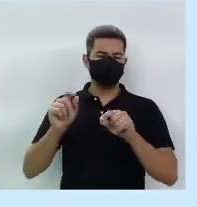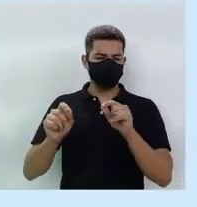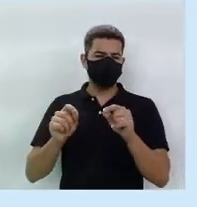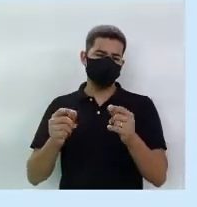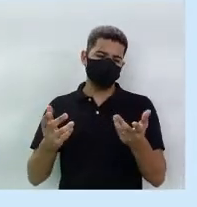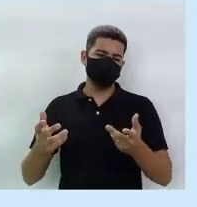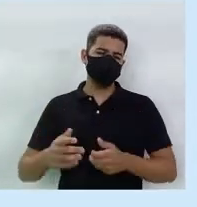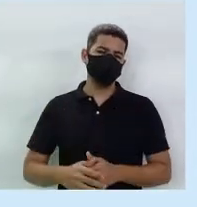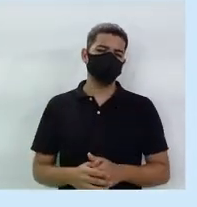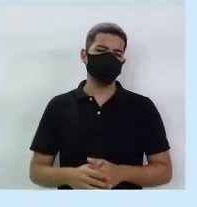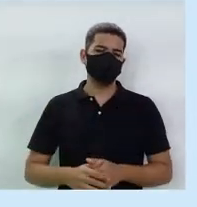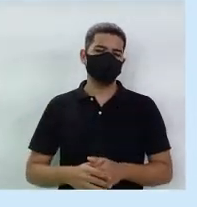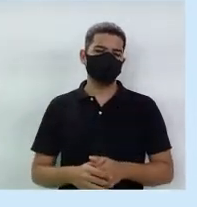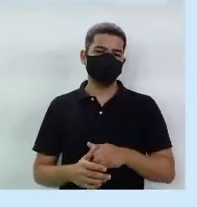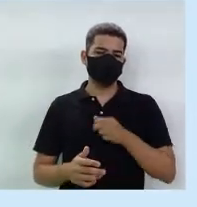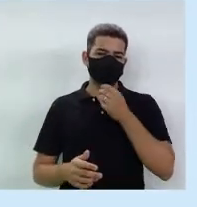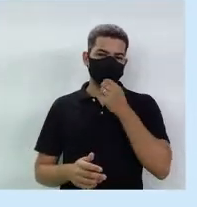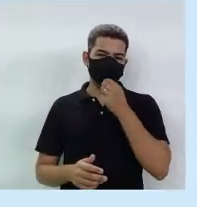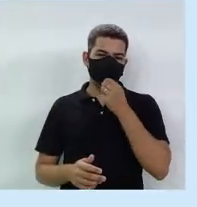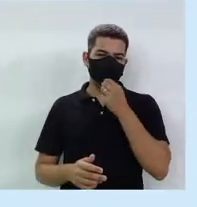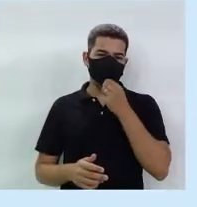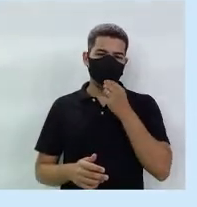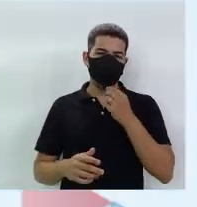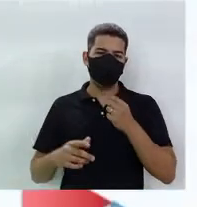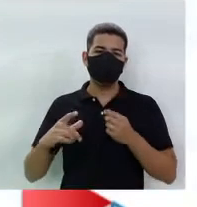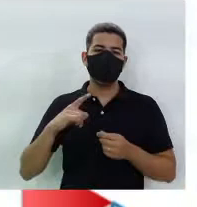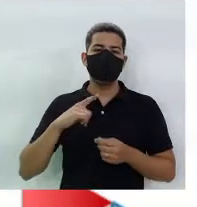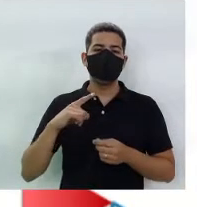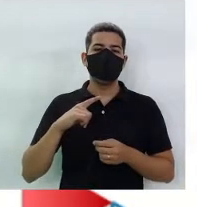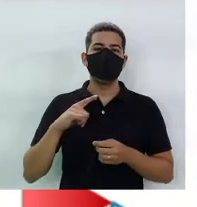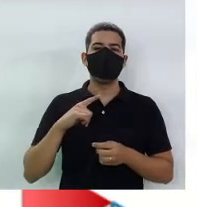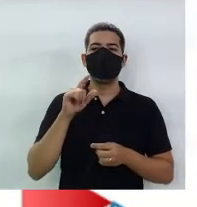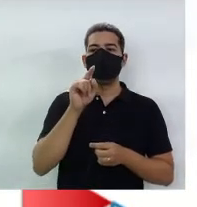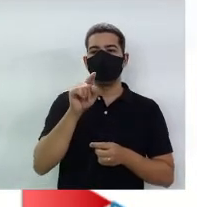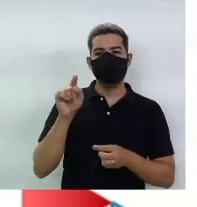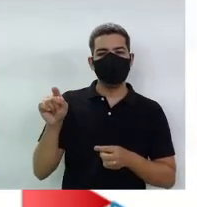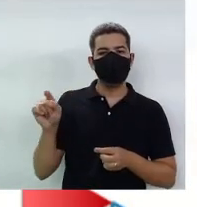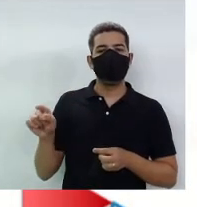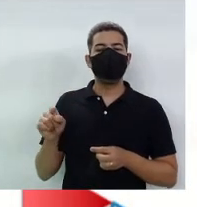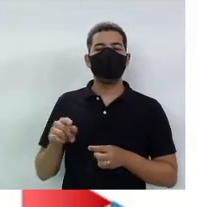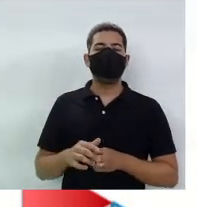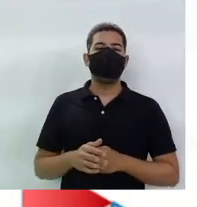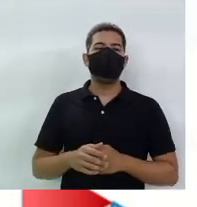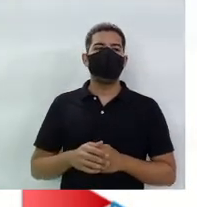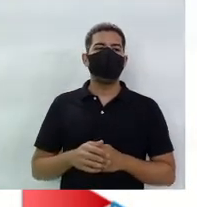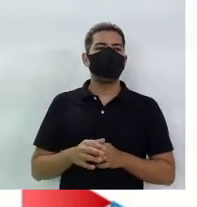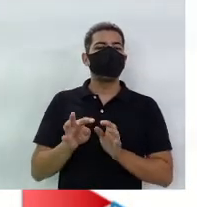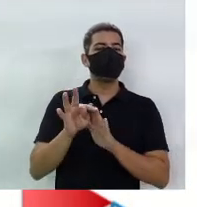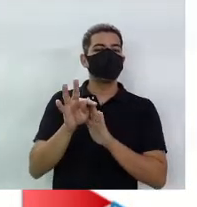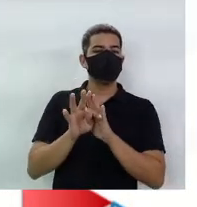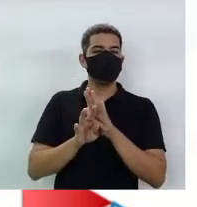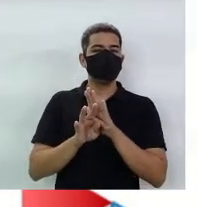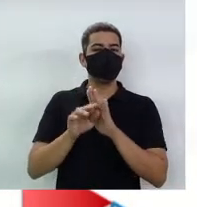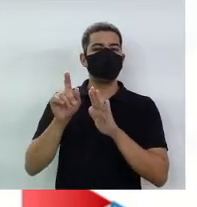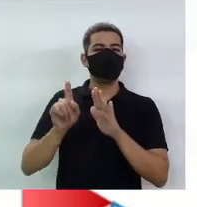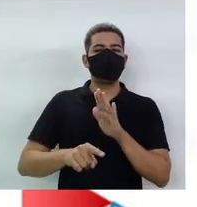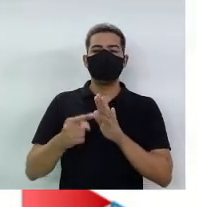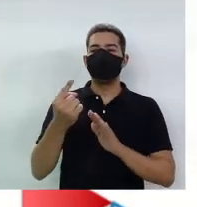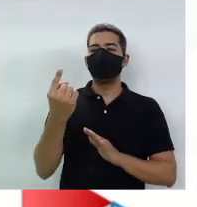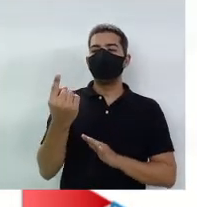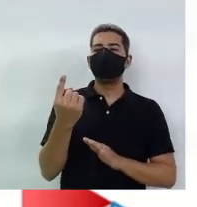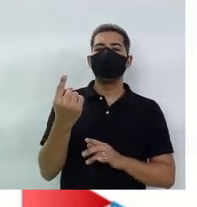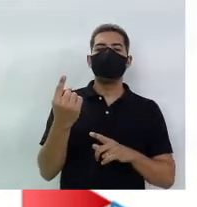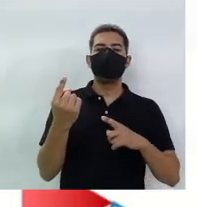texto. E vamos adiante aqui. Na tela ainda trago para vocês. Texto é uma unidade